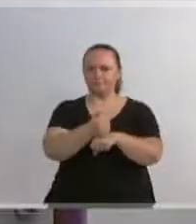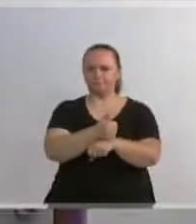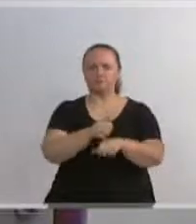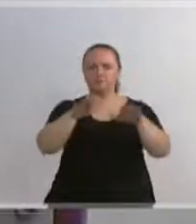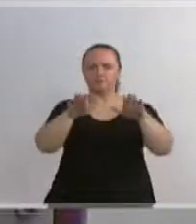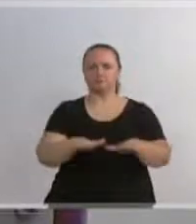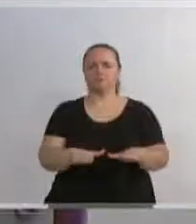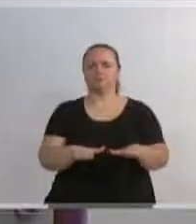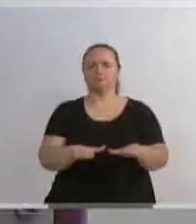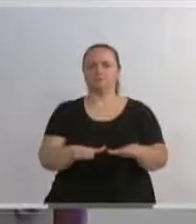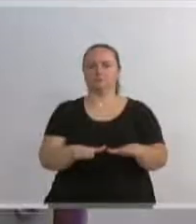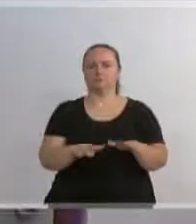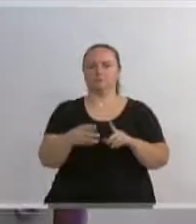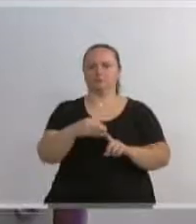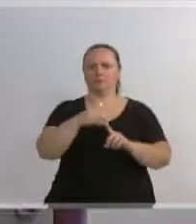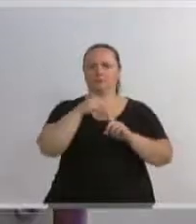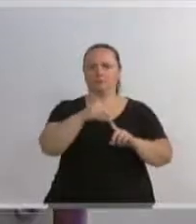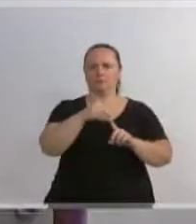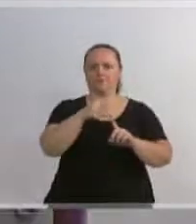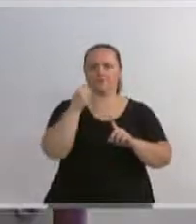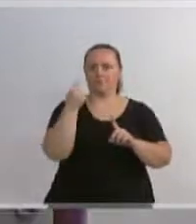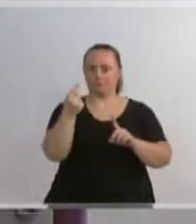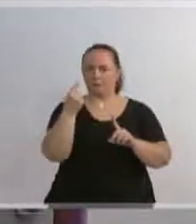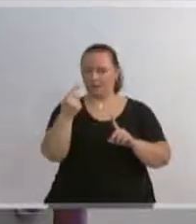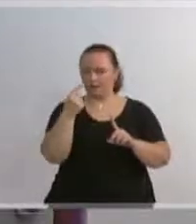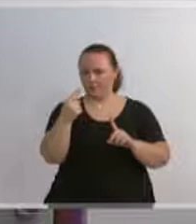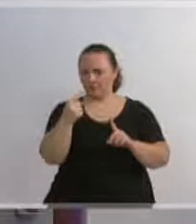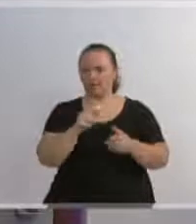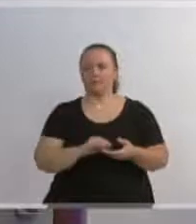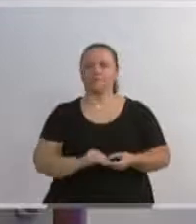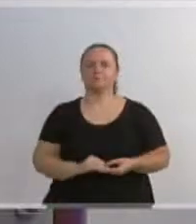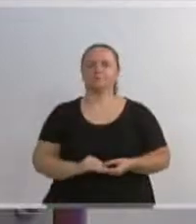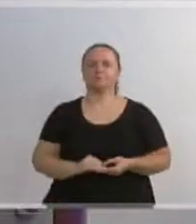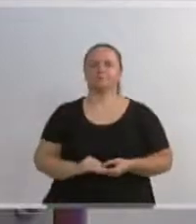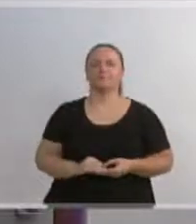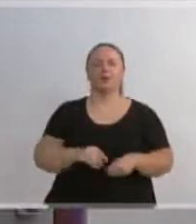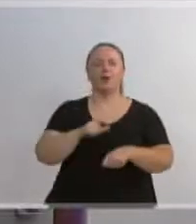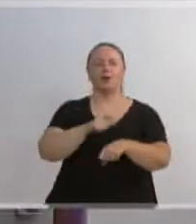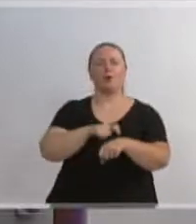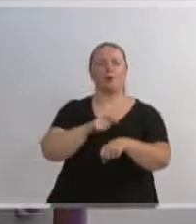mantida. Parágrafo 1, tá? Linhas especiais